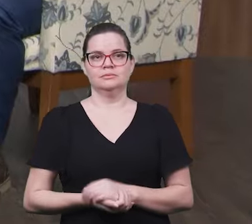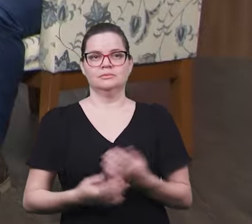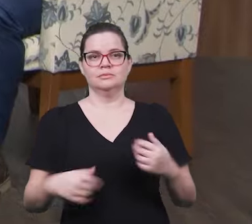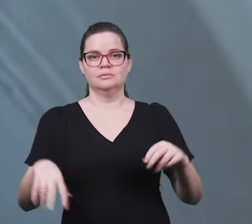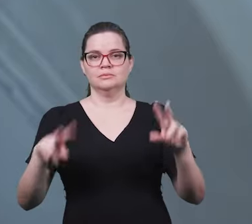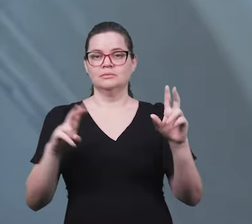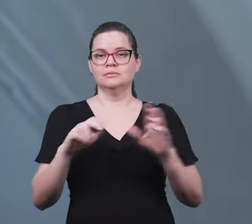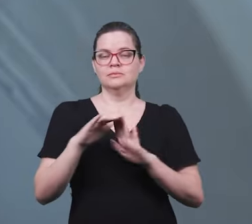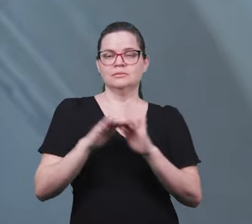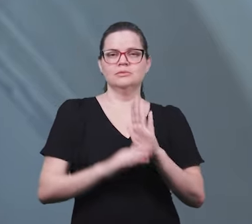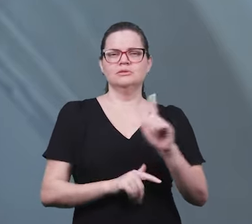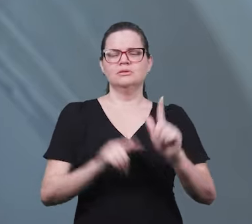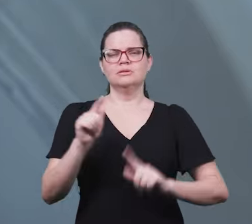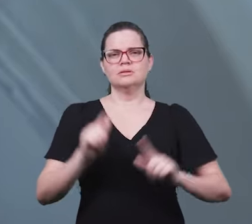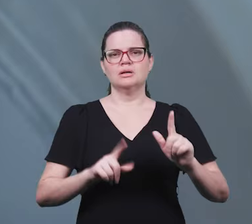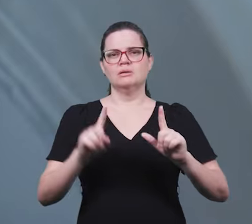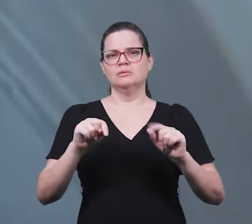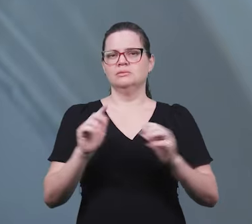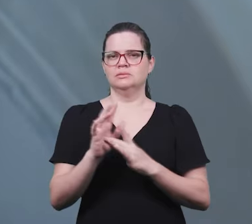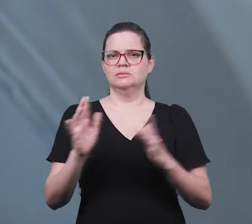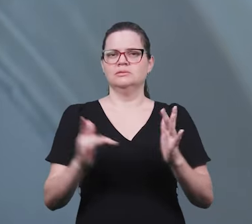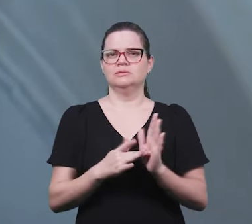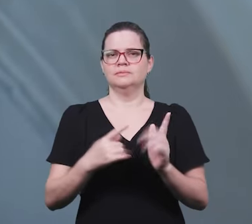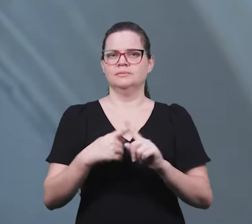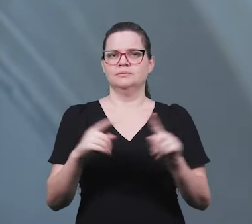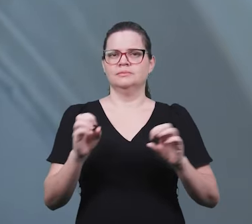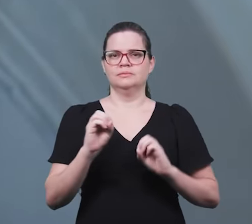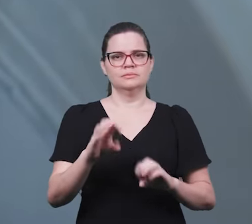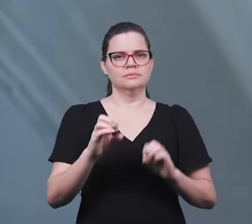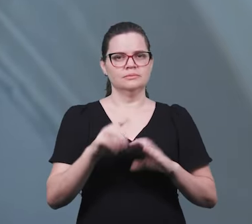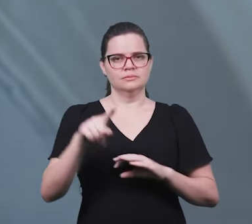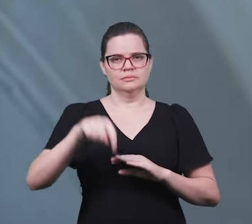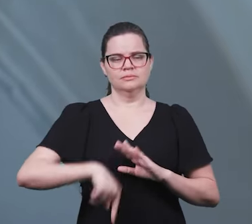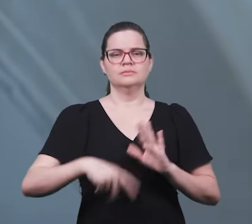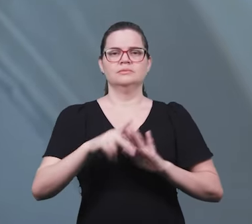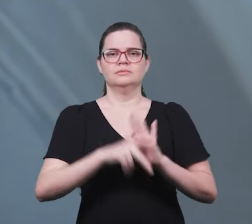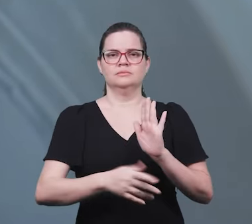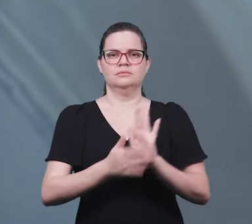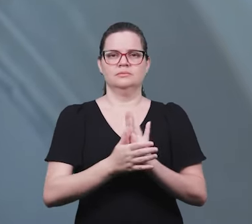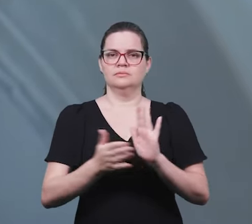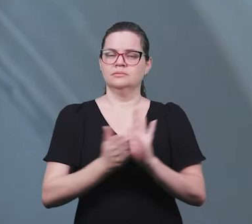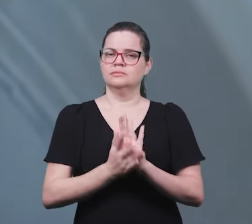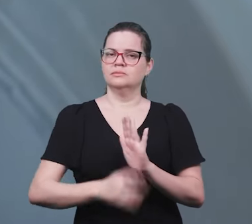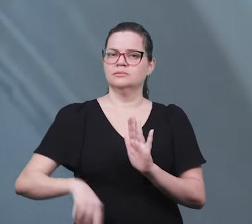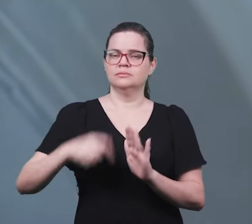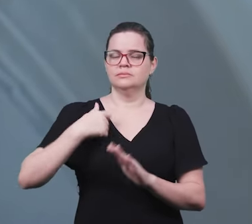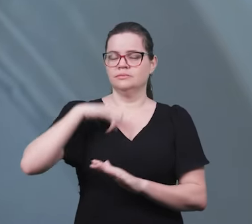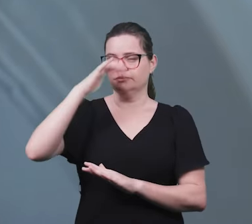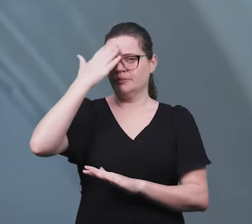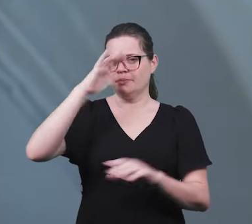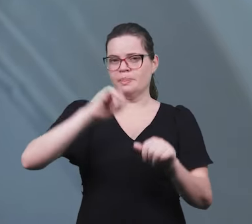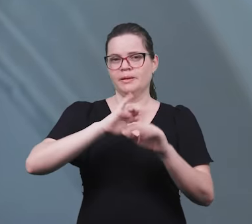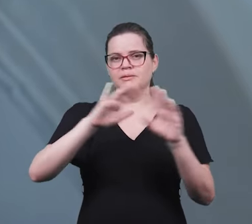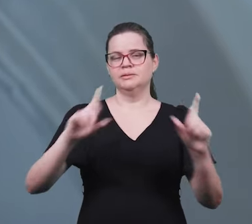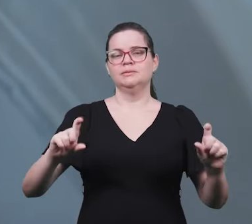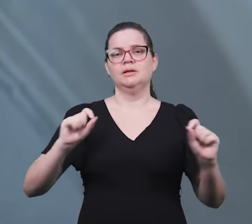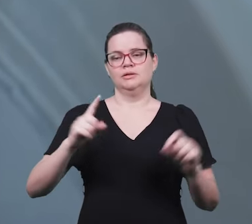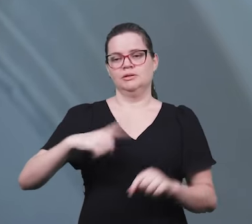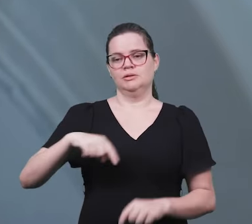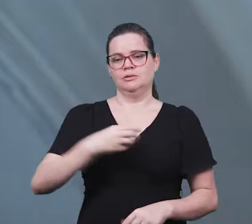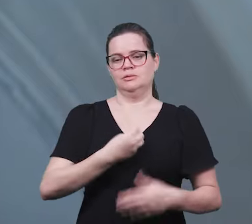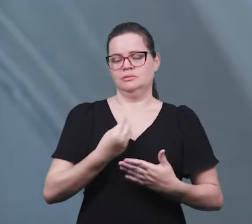O ensino desta obra é para que nós tenhamos o entendimento que a nossa vida pertence ao perfeito